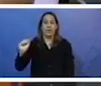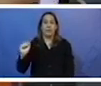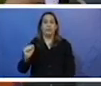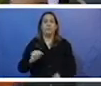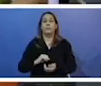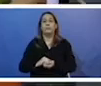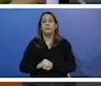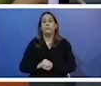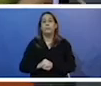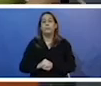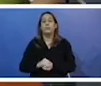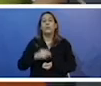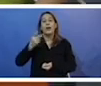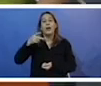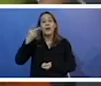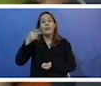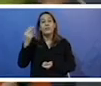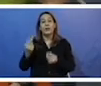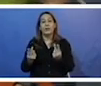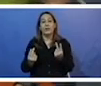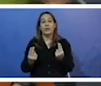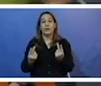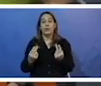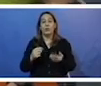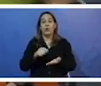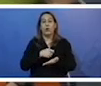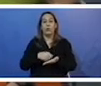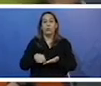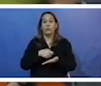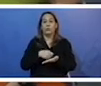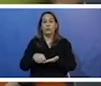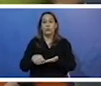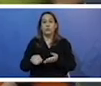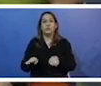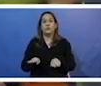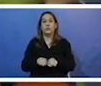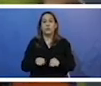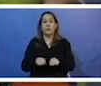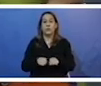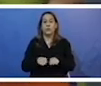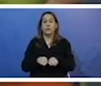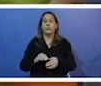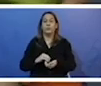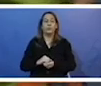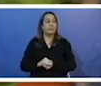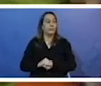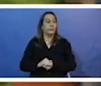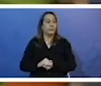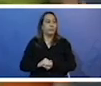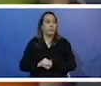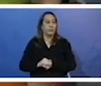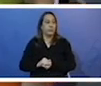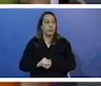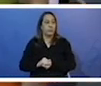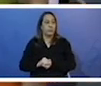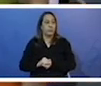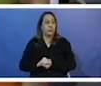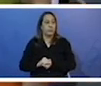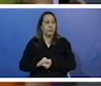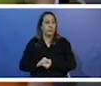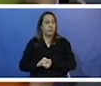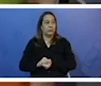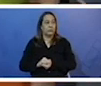Então, vamos lá. A fala é igual à escrita.